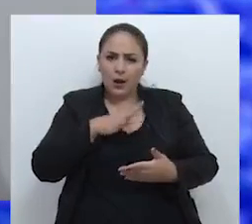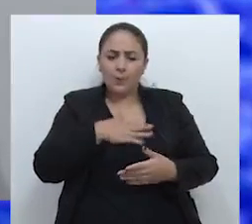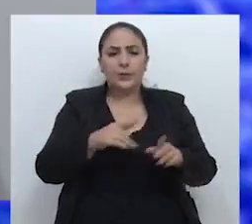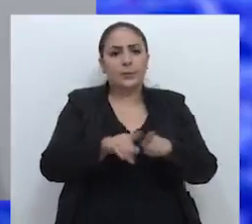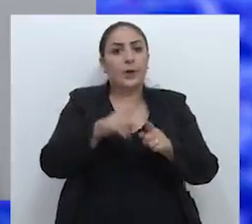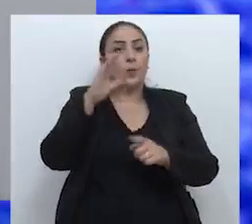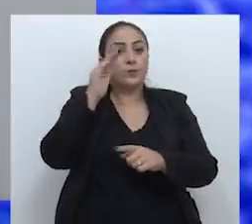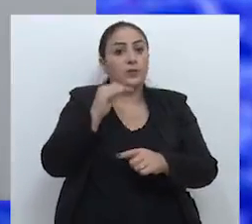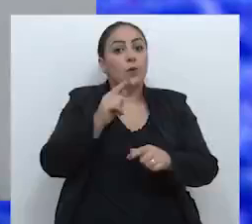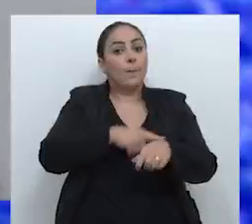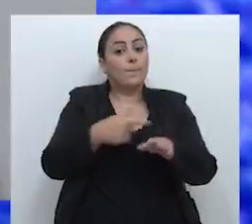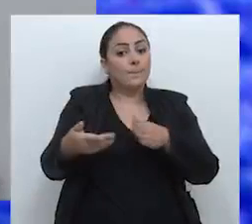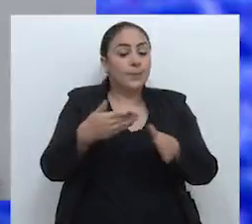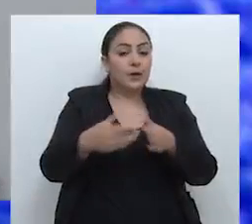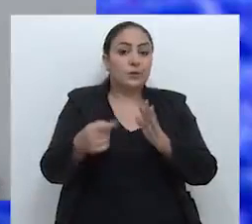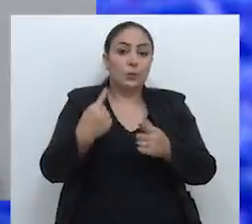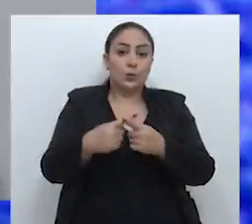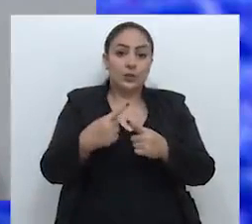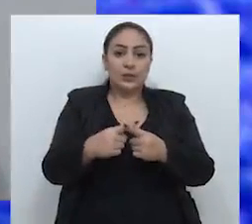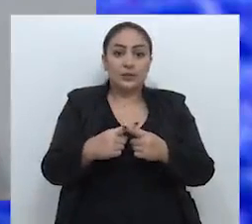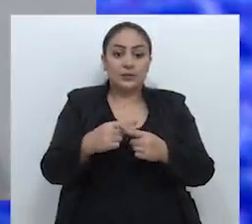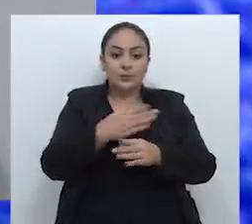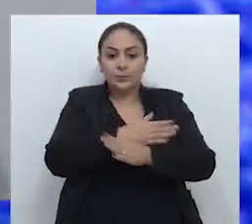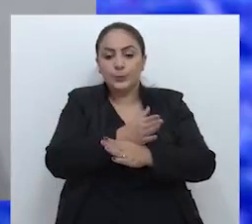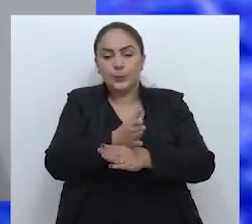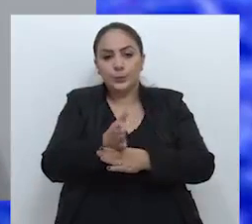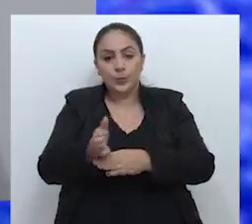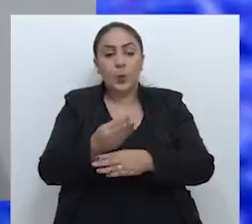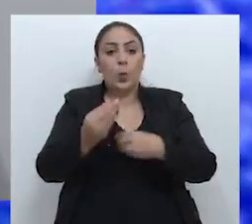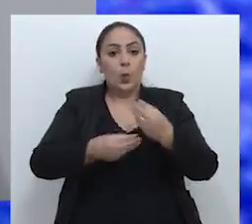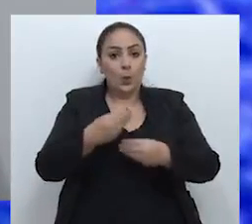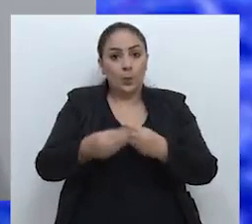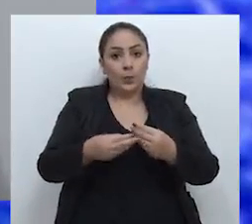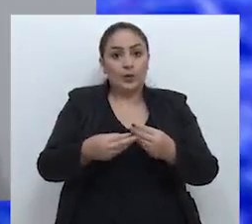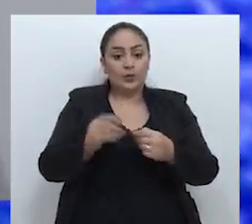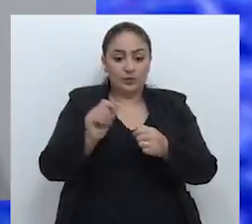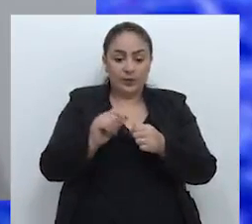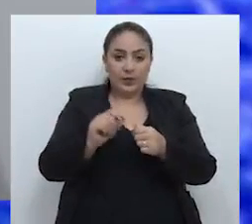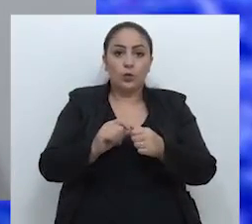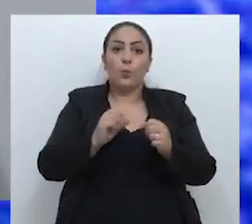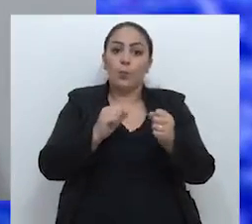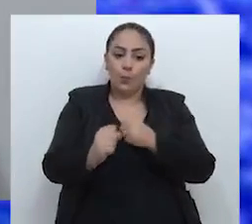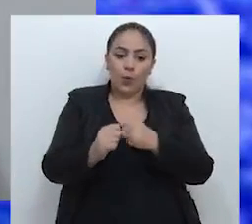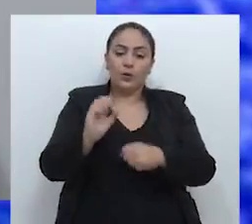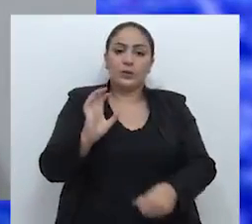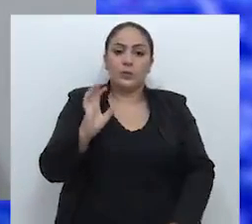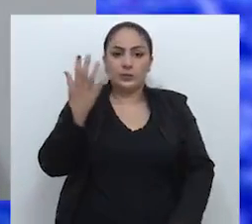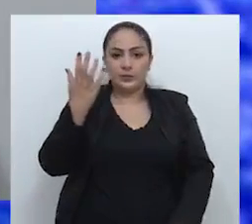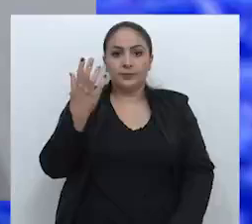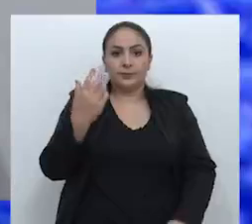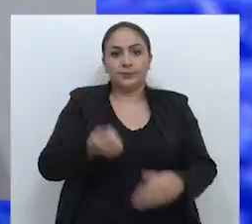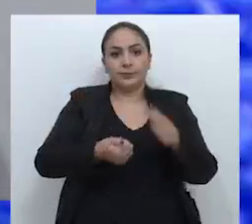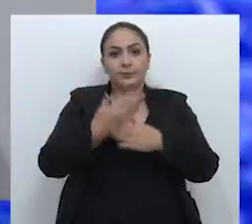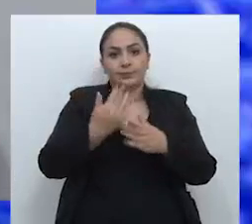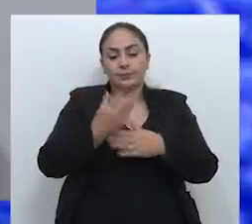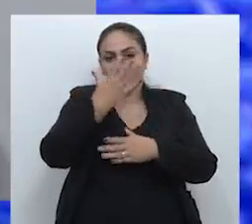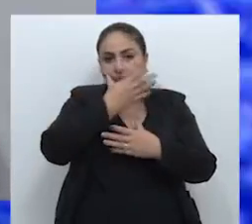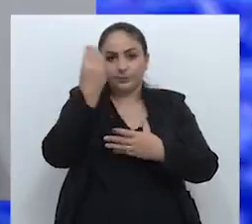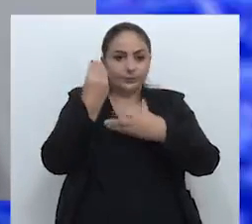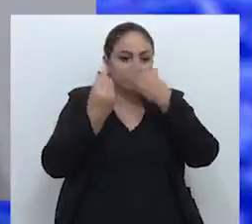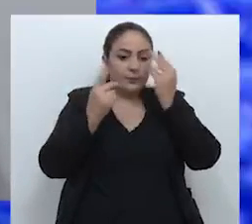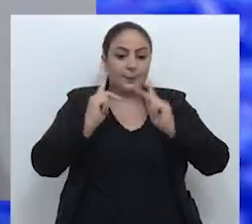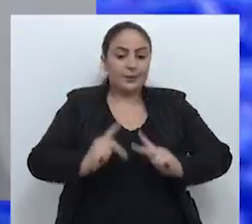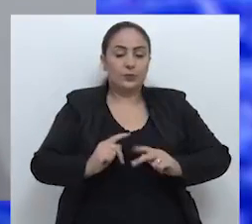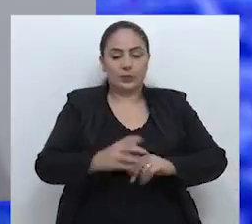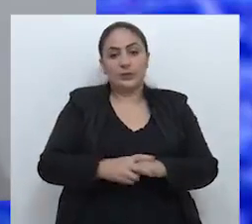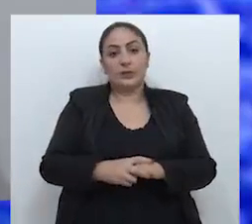e observe muito o prazo, que embora tenha se alastrado, o fato dele ter sido prolongado pode acabar gerando esquecimento em